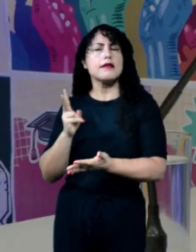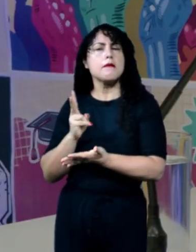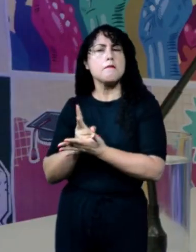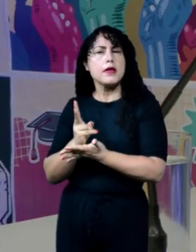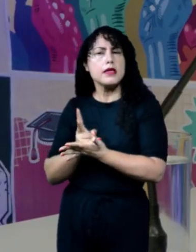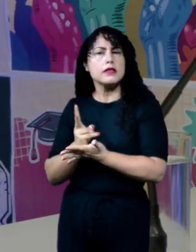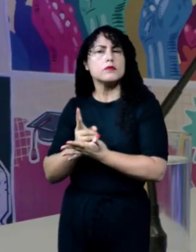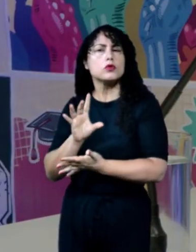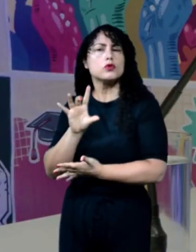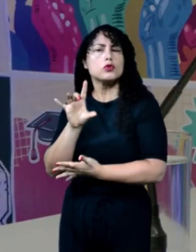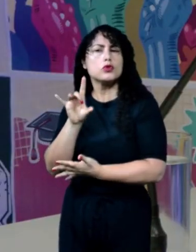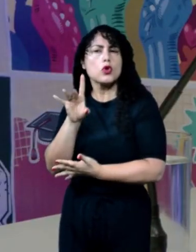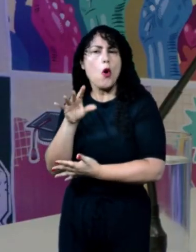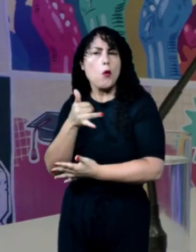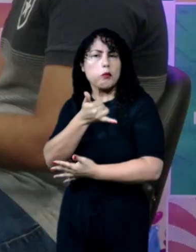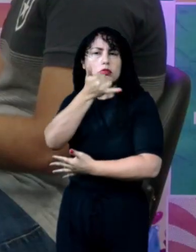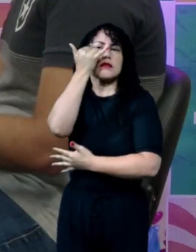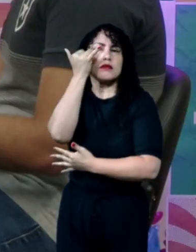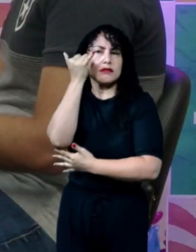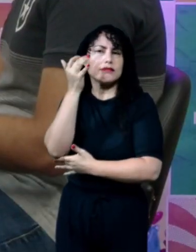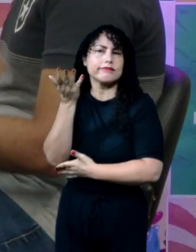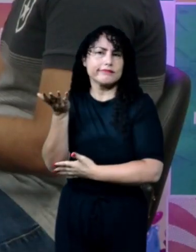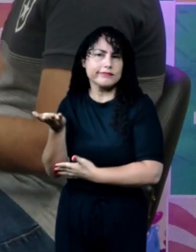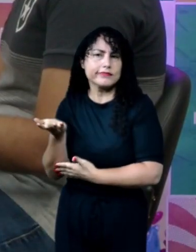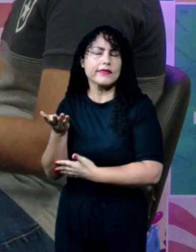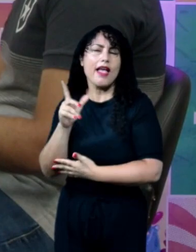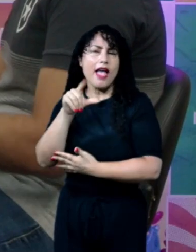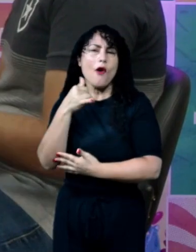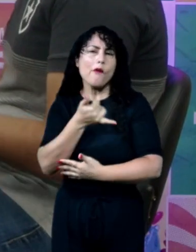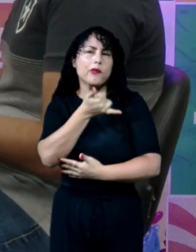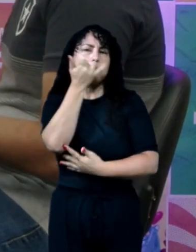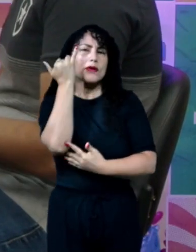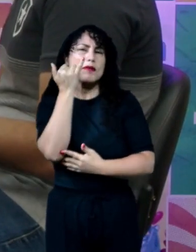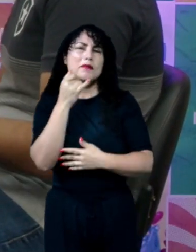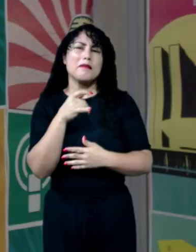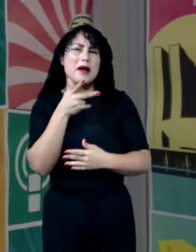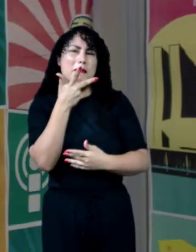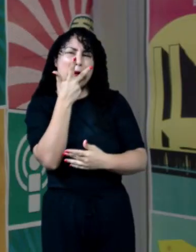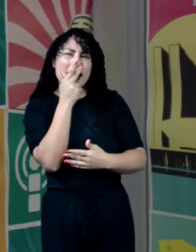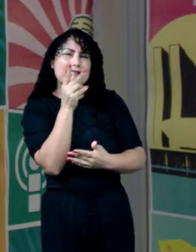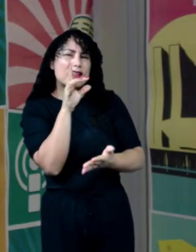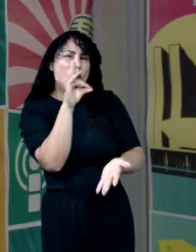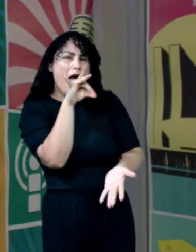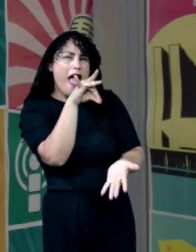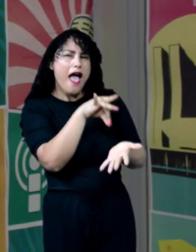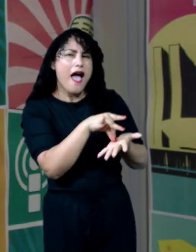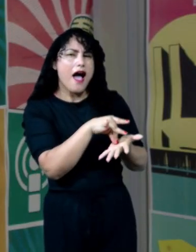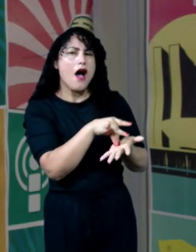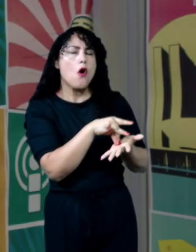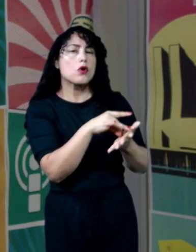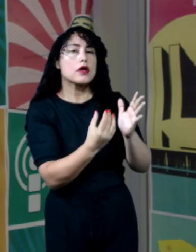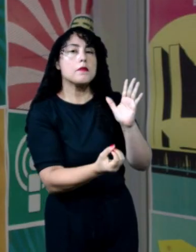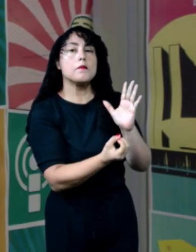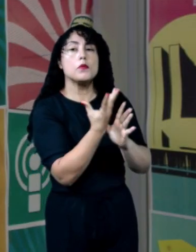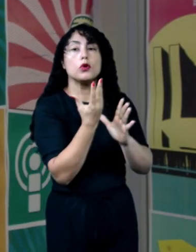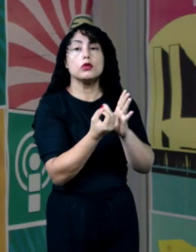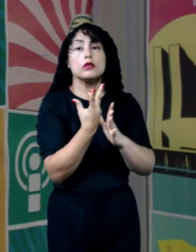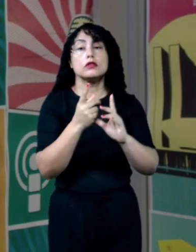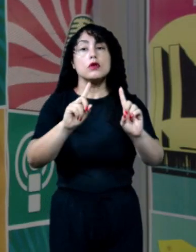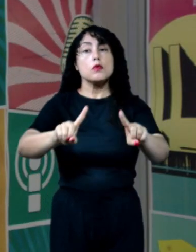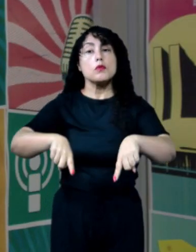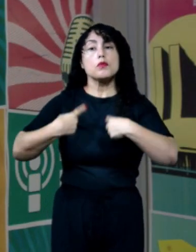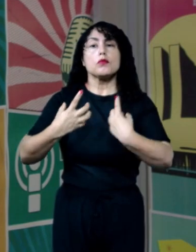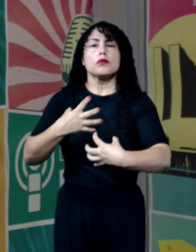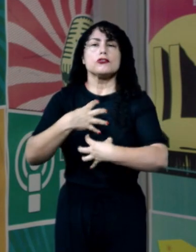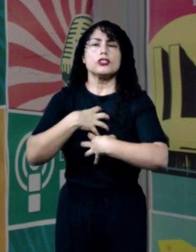apenas um equívoco, né? É um equívoco, mas para ela é tão real, sabe? Que isso acaba produzindo efeitos na vida dela, né?